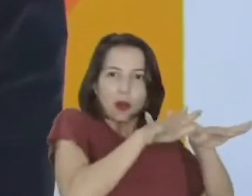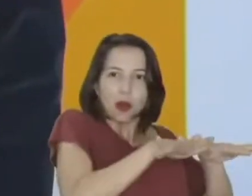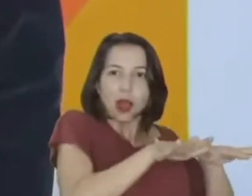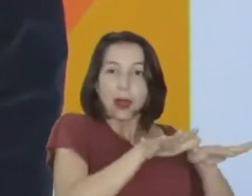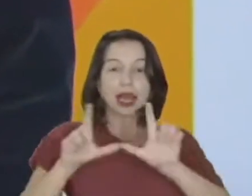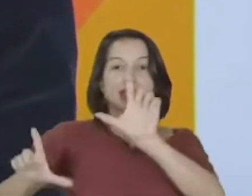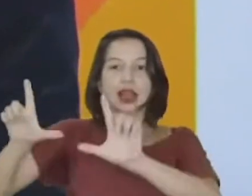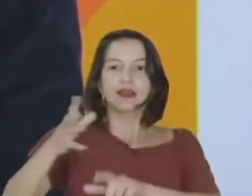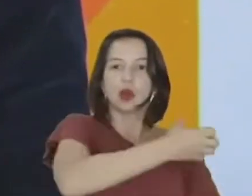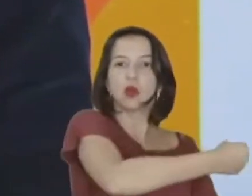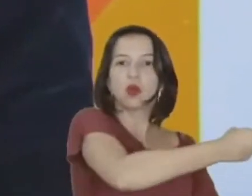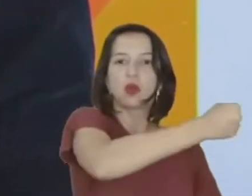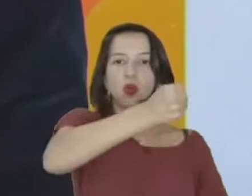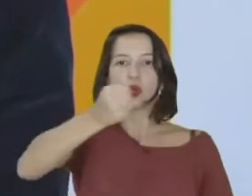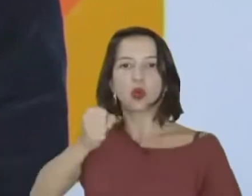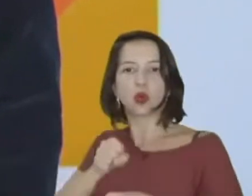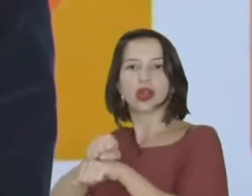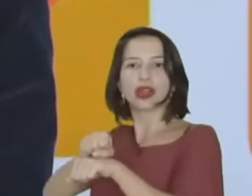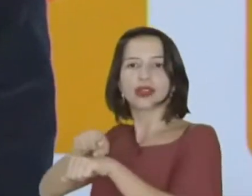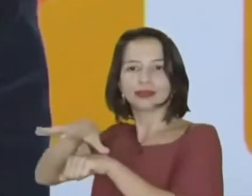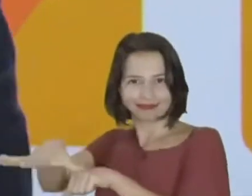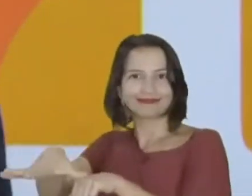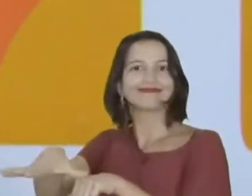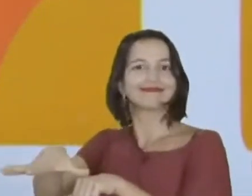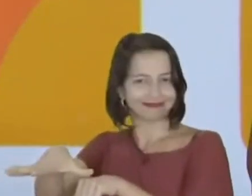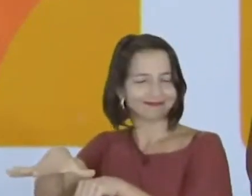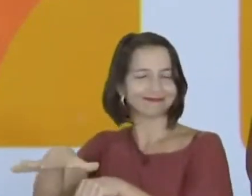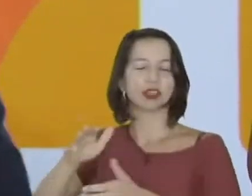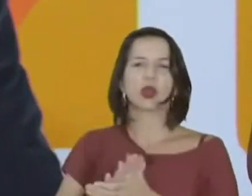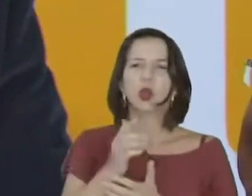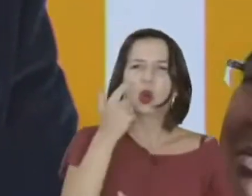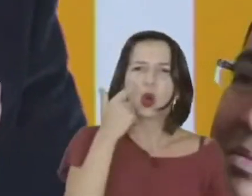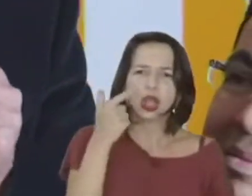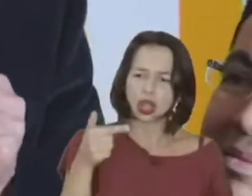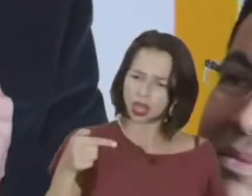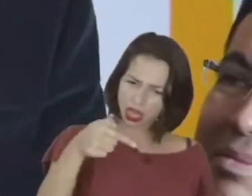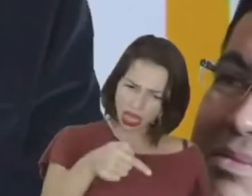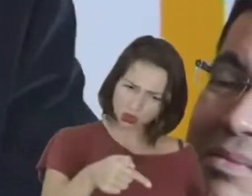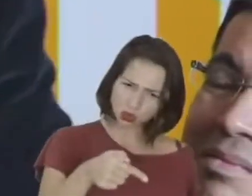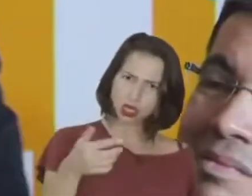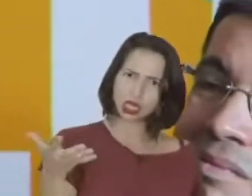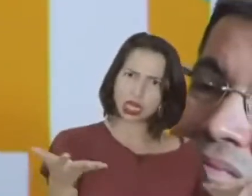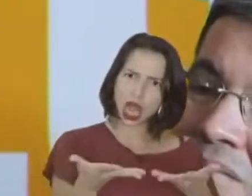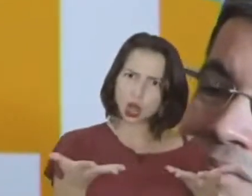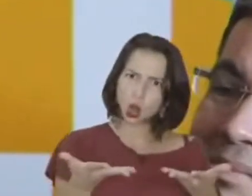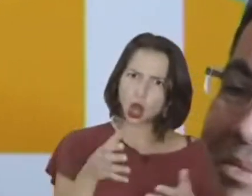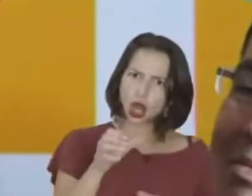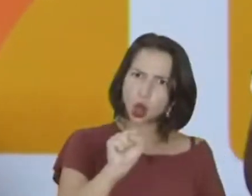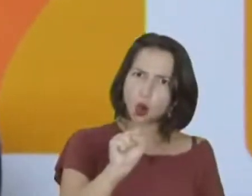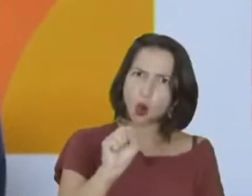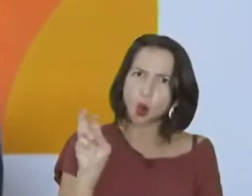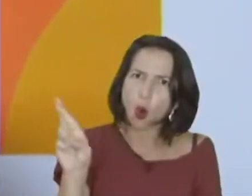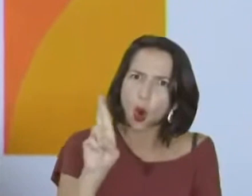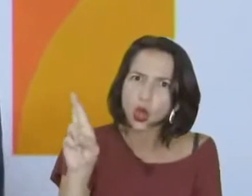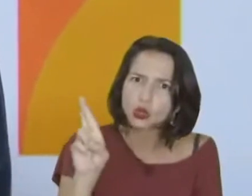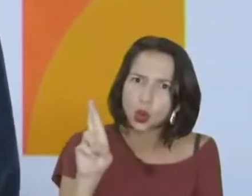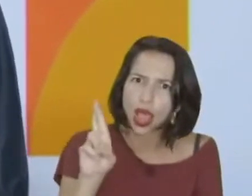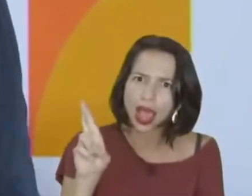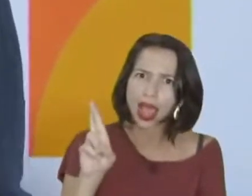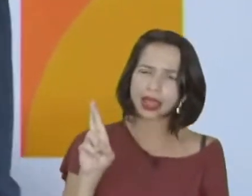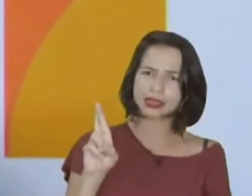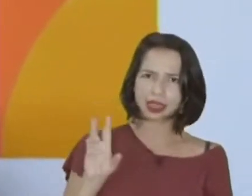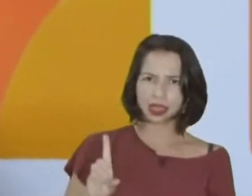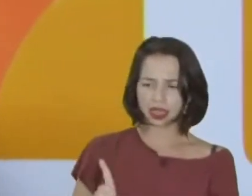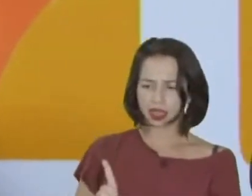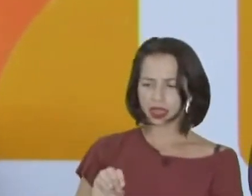de gasolina a R$ 8, nós estamos com óleo diesel a quase R$ 7, nós estamos com gás de cozinha em alguns